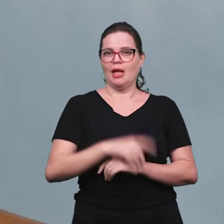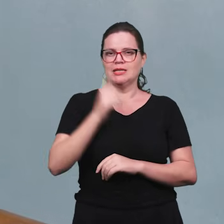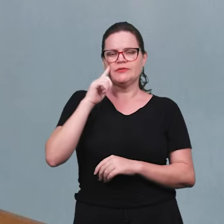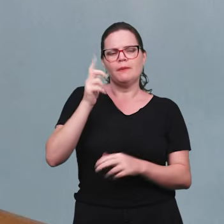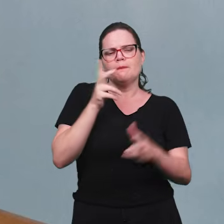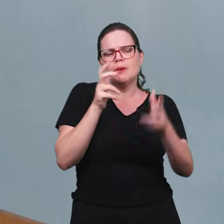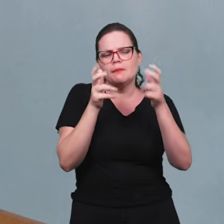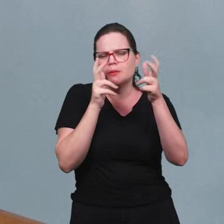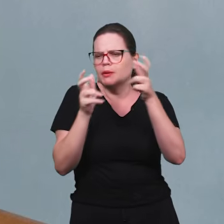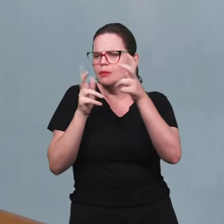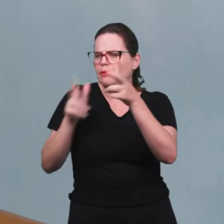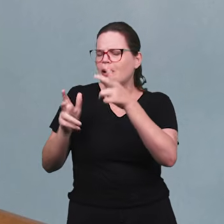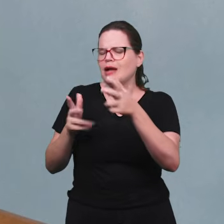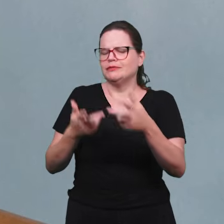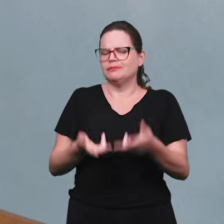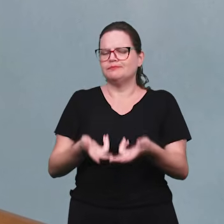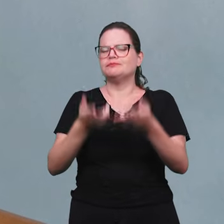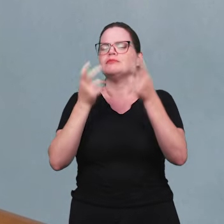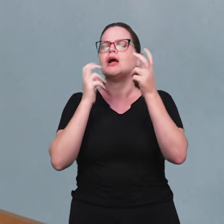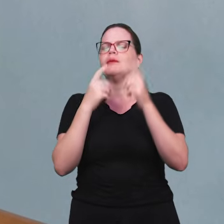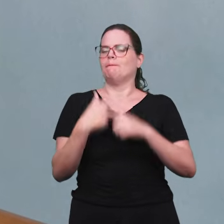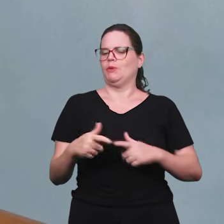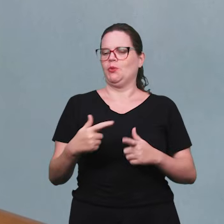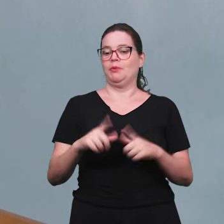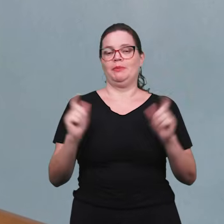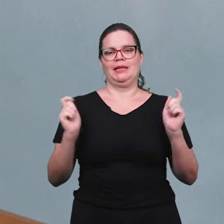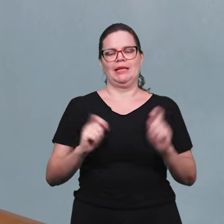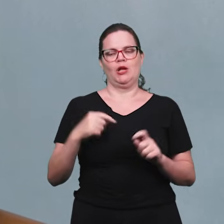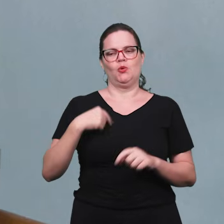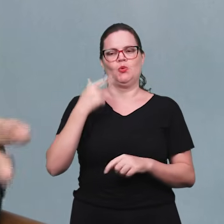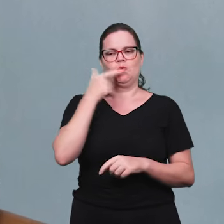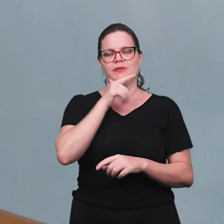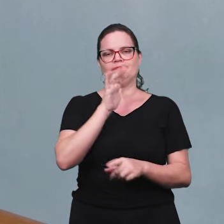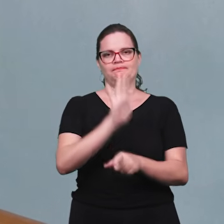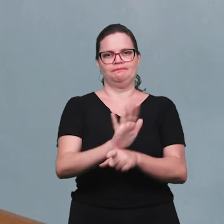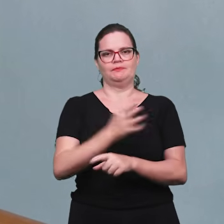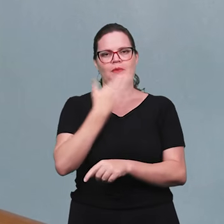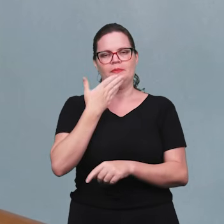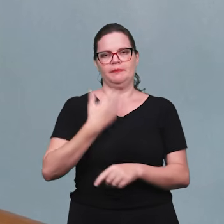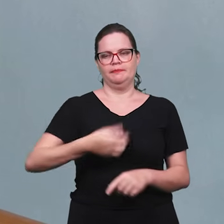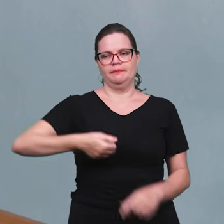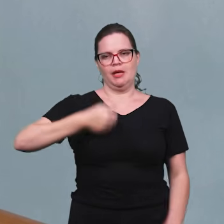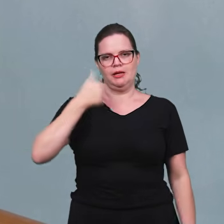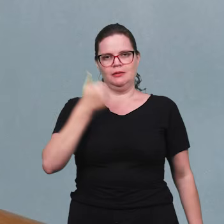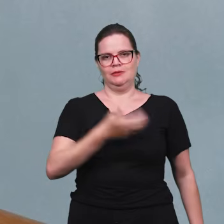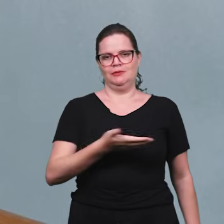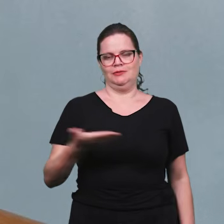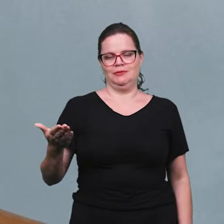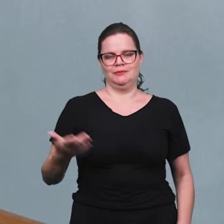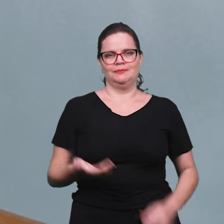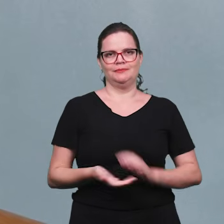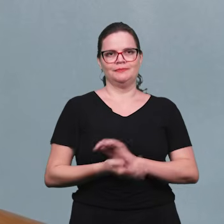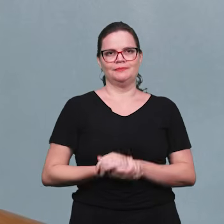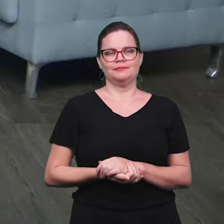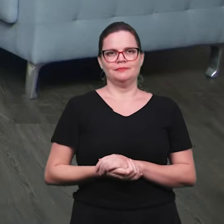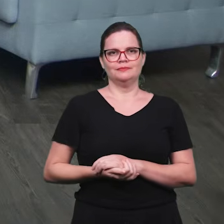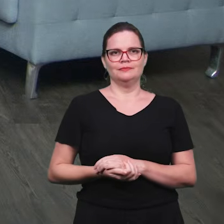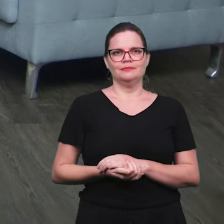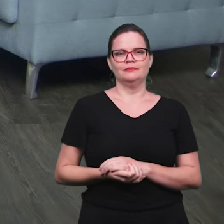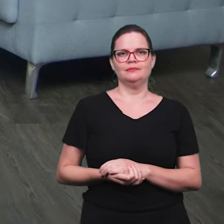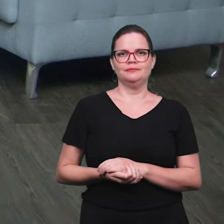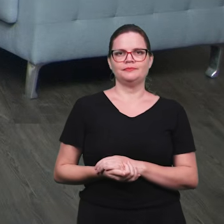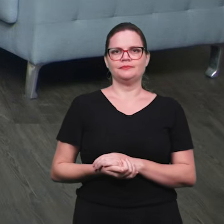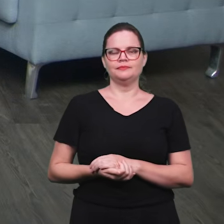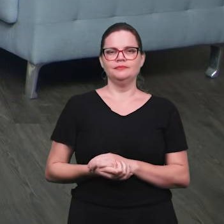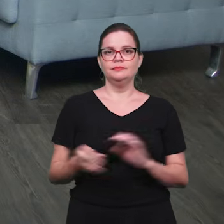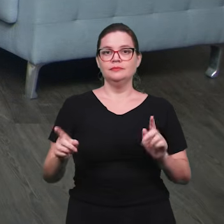achar os problemas onde você pode contribuir e melhorar no dia a dia dos nossos idosos. É isso